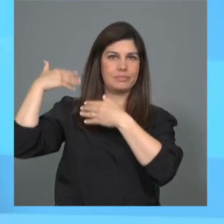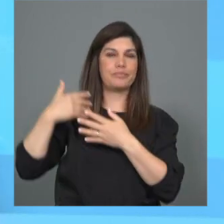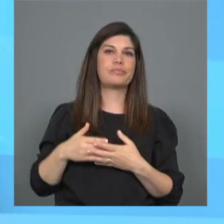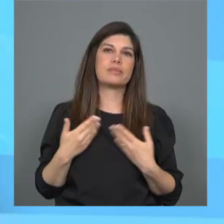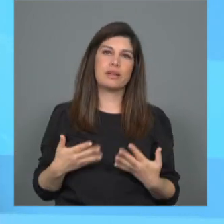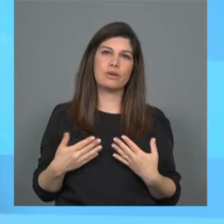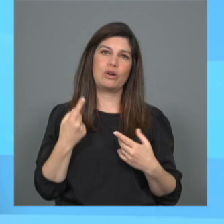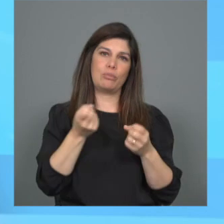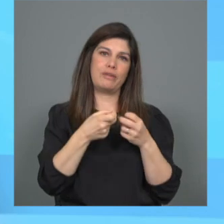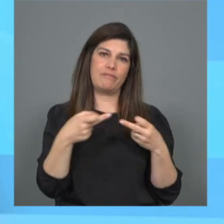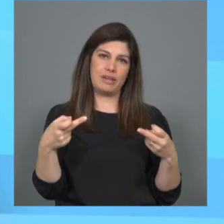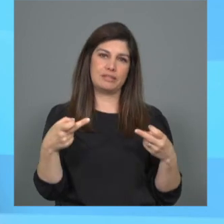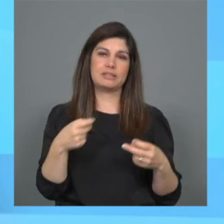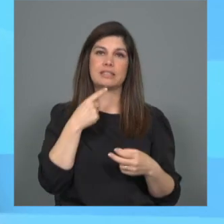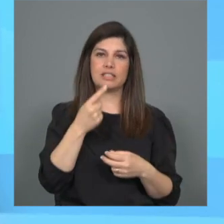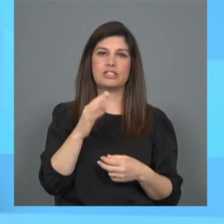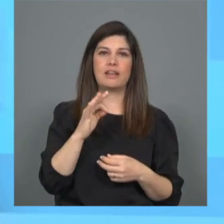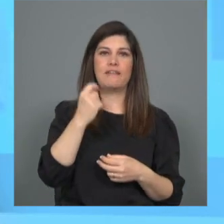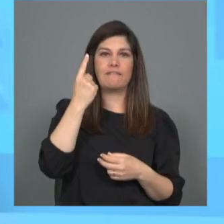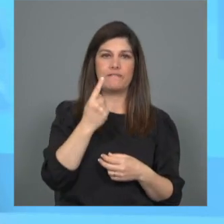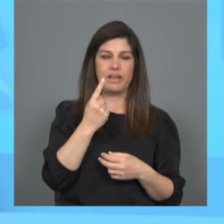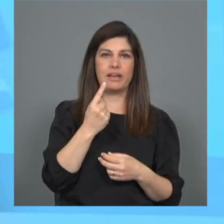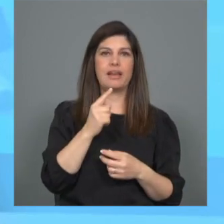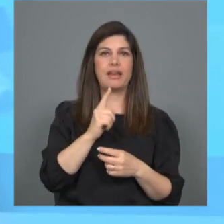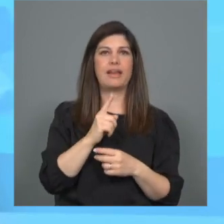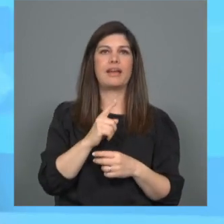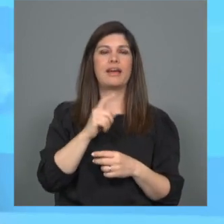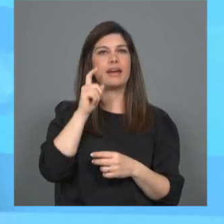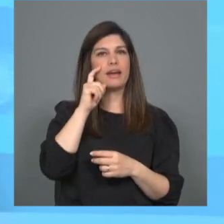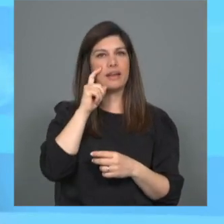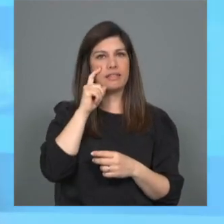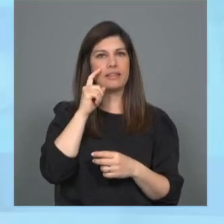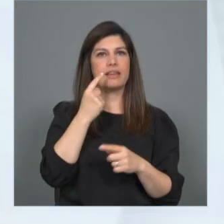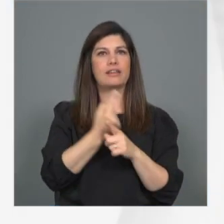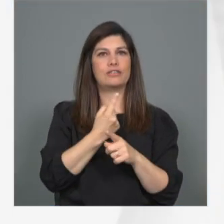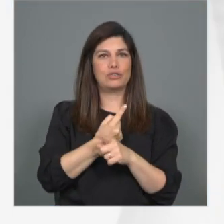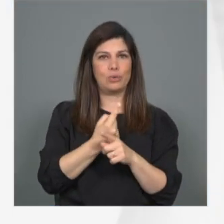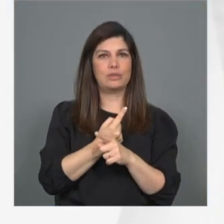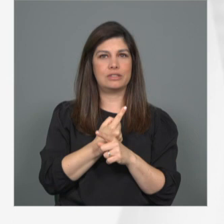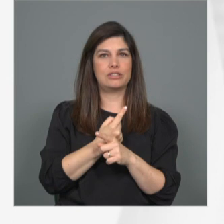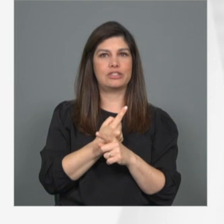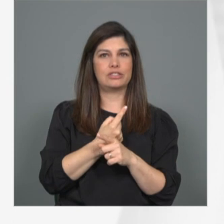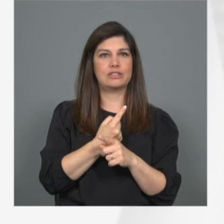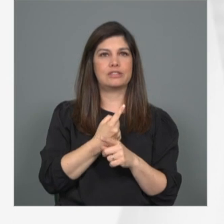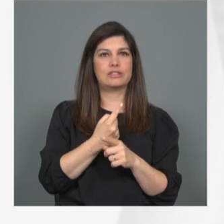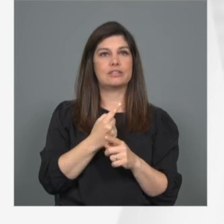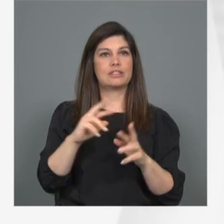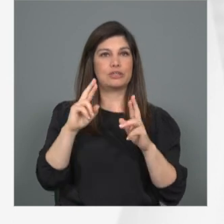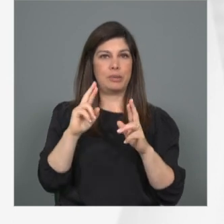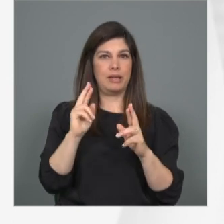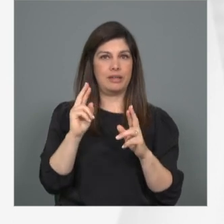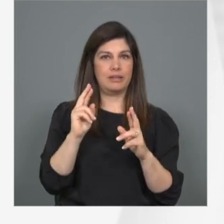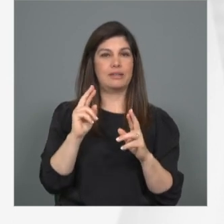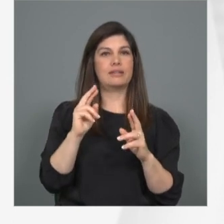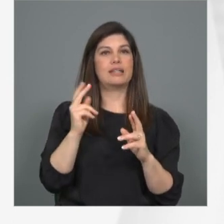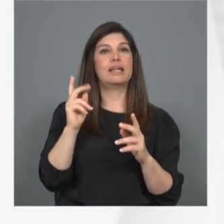frase, e que é esta: a fé é a garantia dos bens que se esperam e a certeza das realidades que não se vêem. Esta frase está na segunda leitura, na